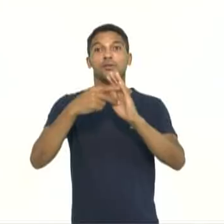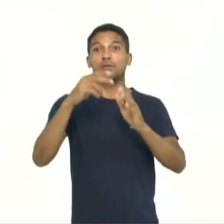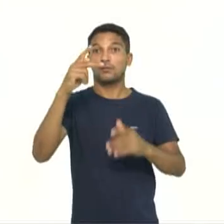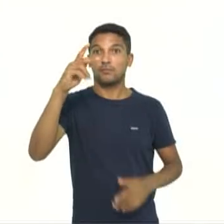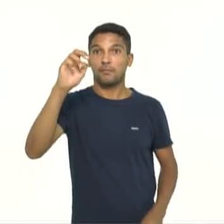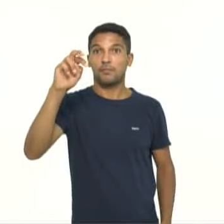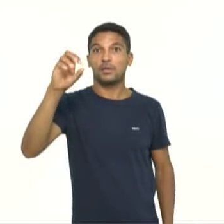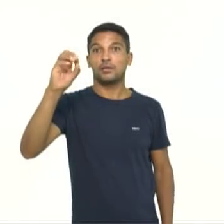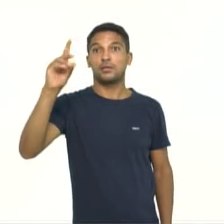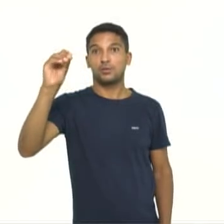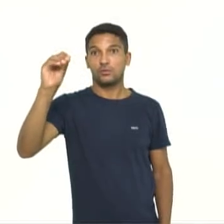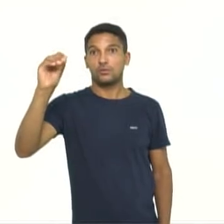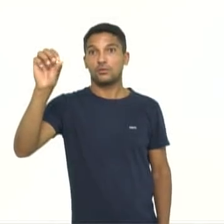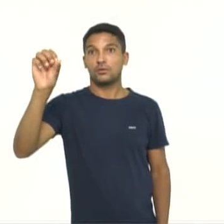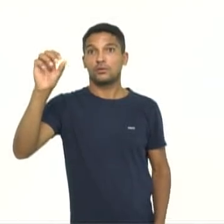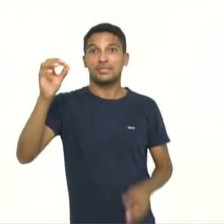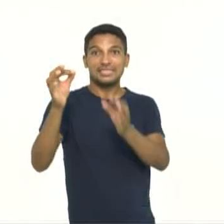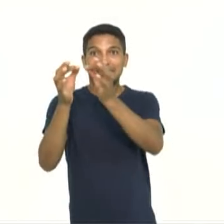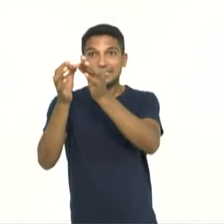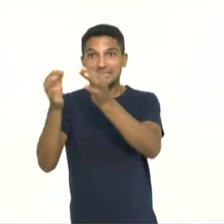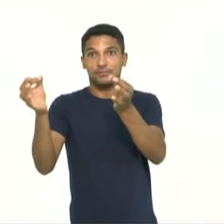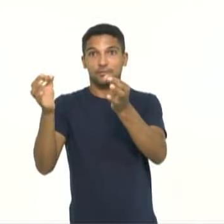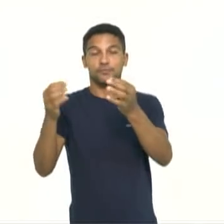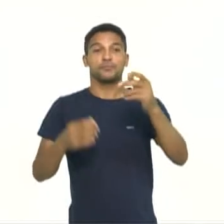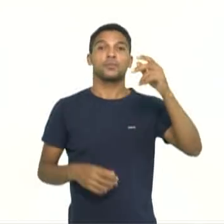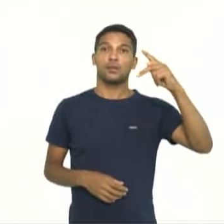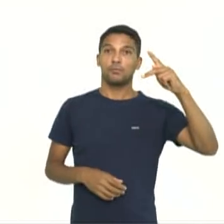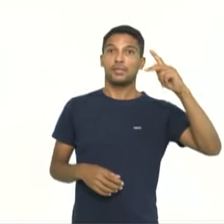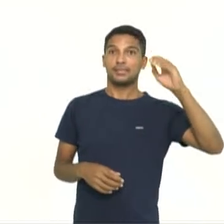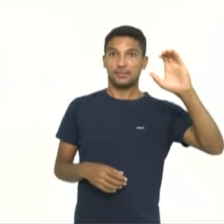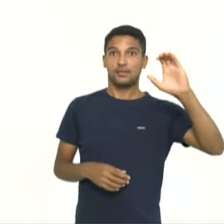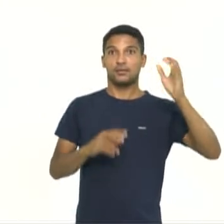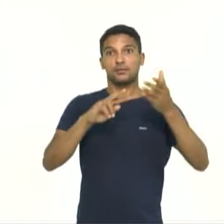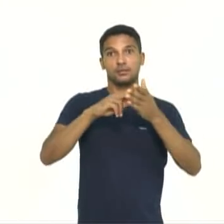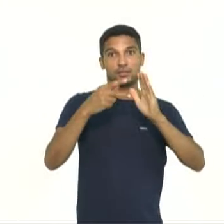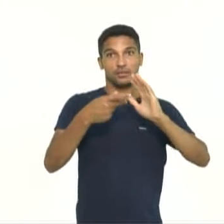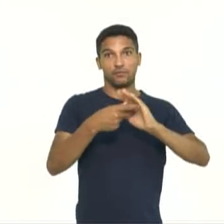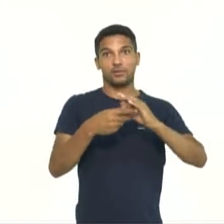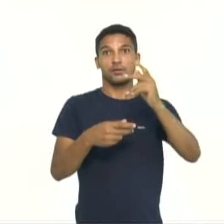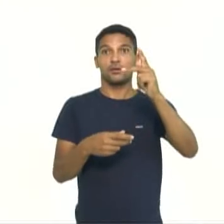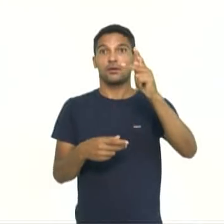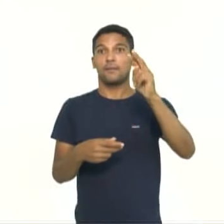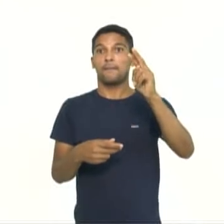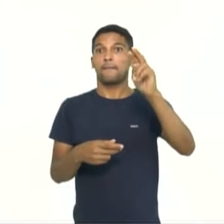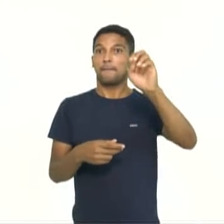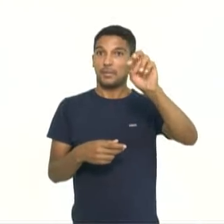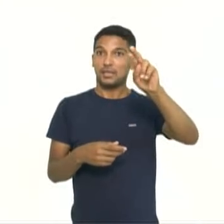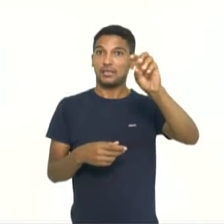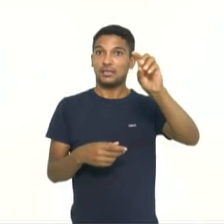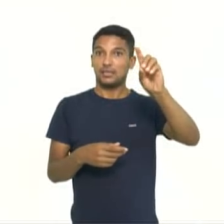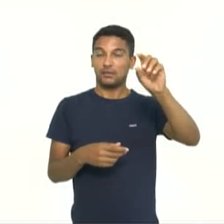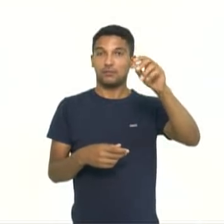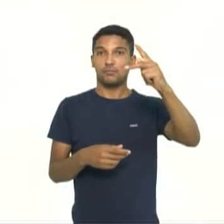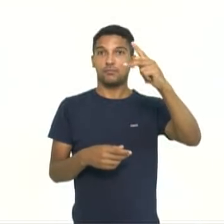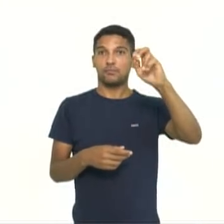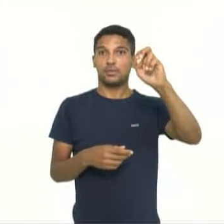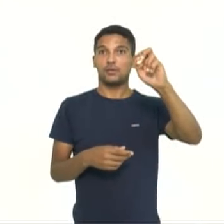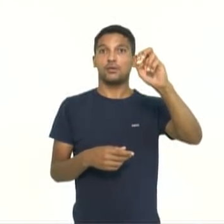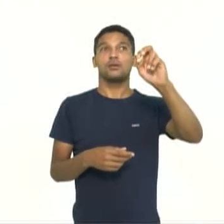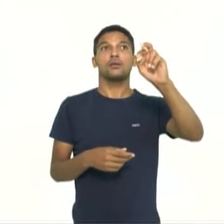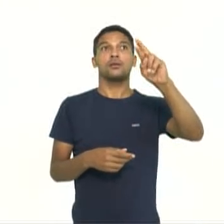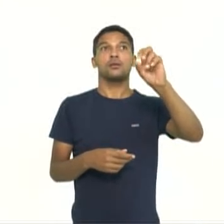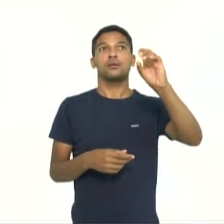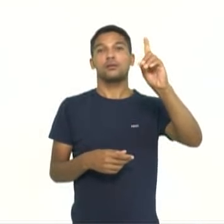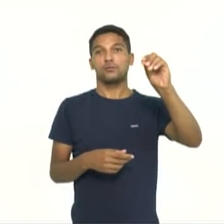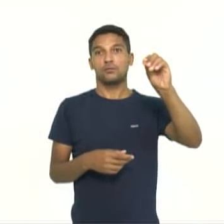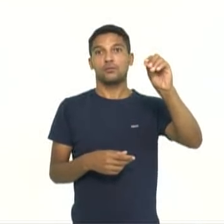período composto. Então, na letra A nós temos: dei bobeira e não comprei a passagem para o Rio. E agora, quantos verbos